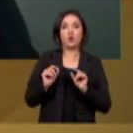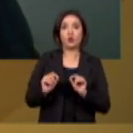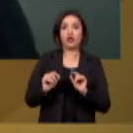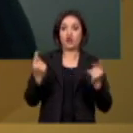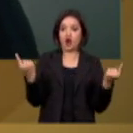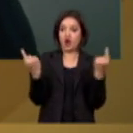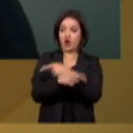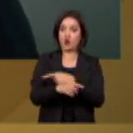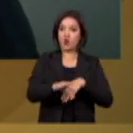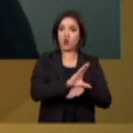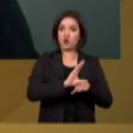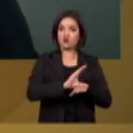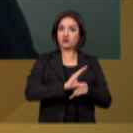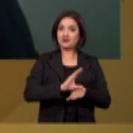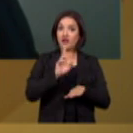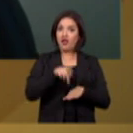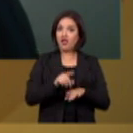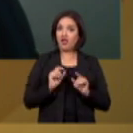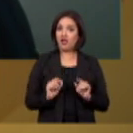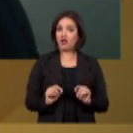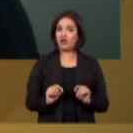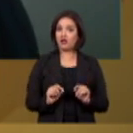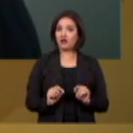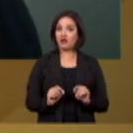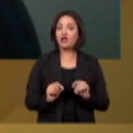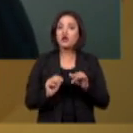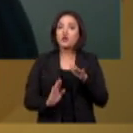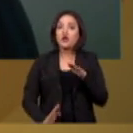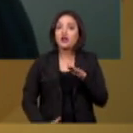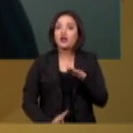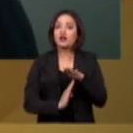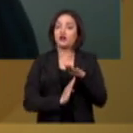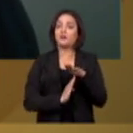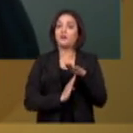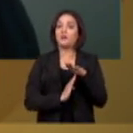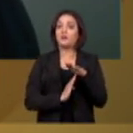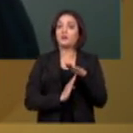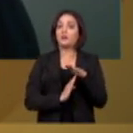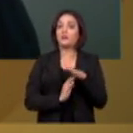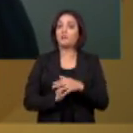falado incondicional é precisamente o limite